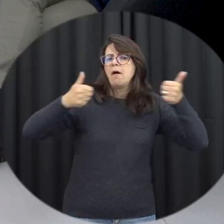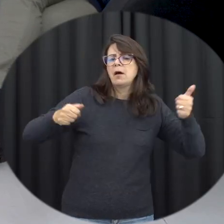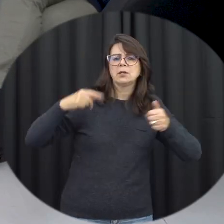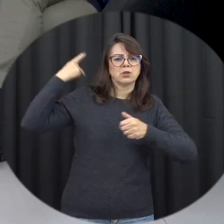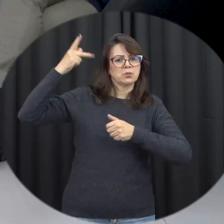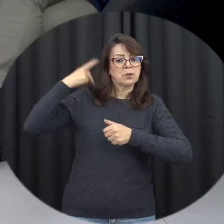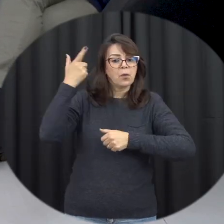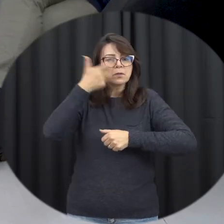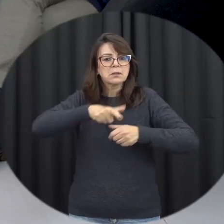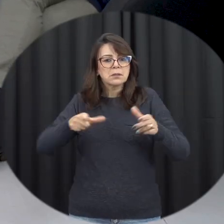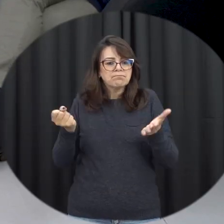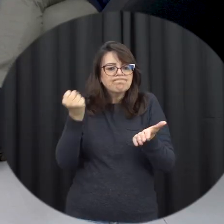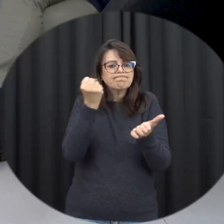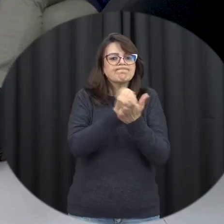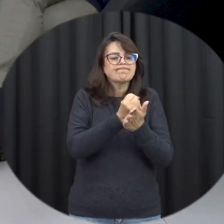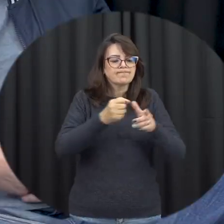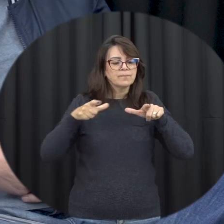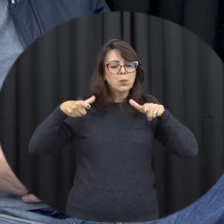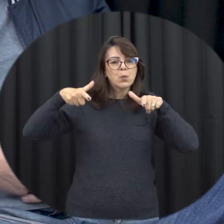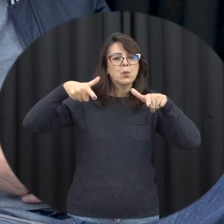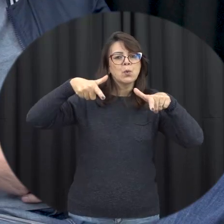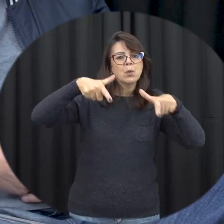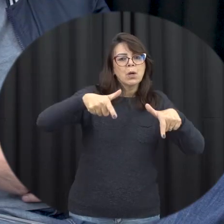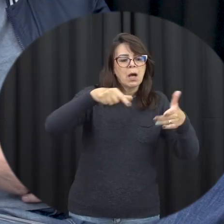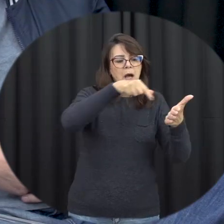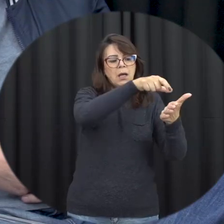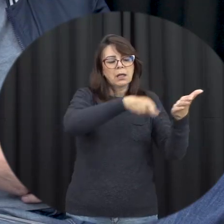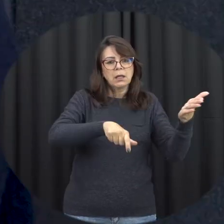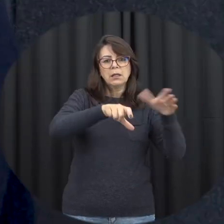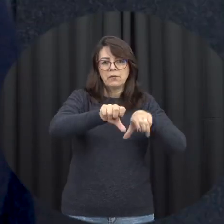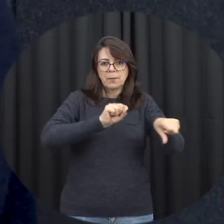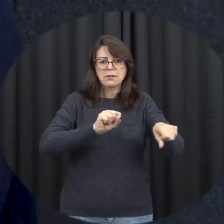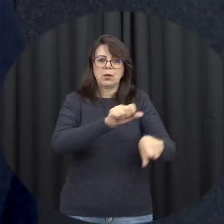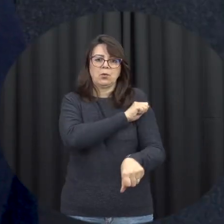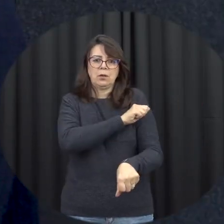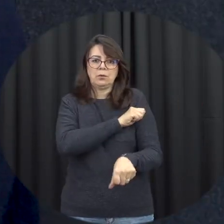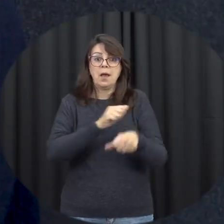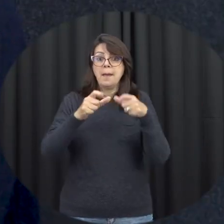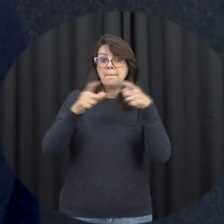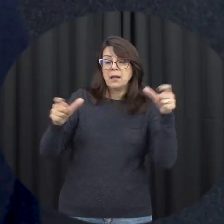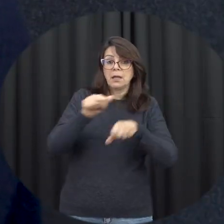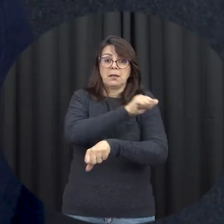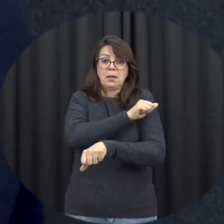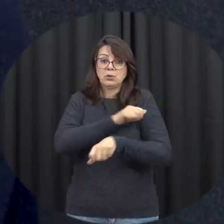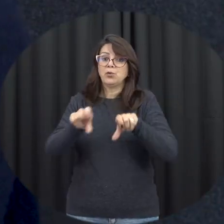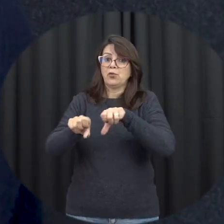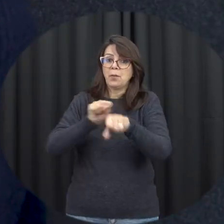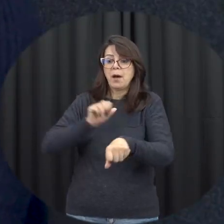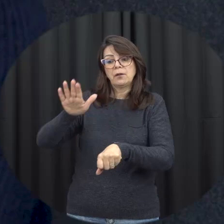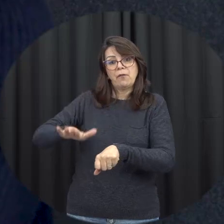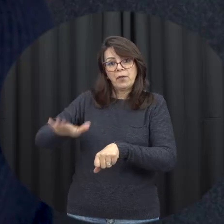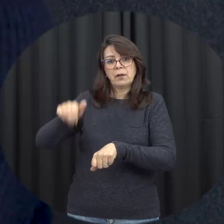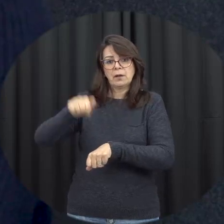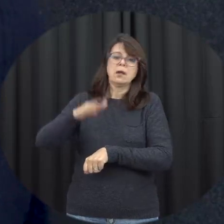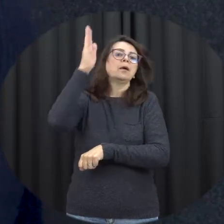ser revisadas para conseguir essa revalidação. O aluno está formado, né? E muitos deles ficam aqui no Brasil